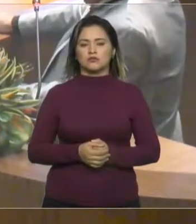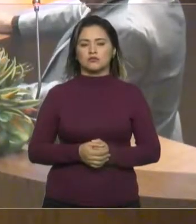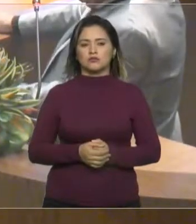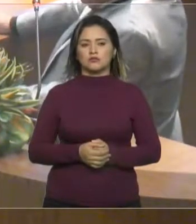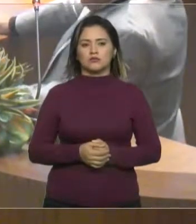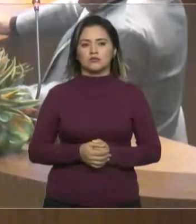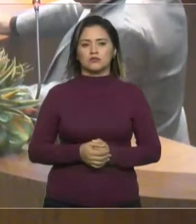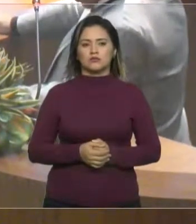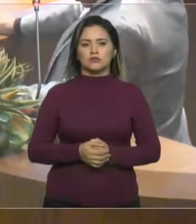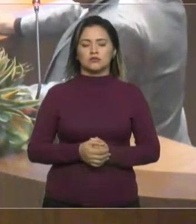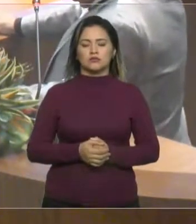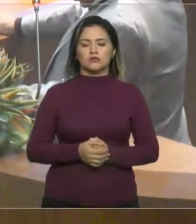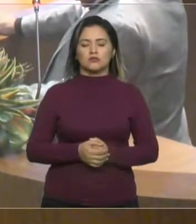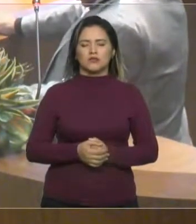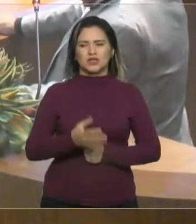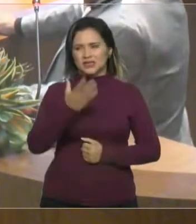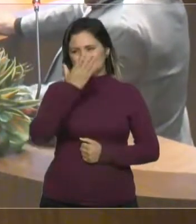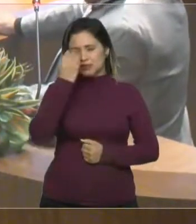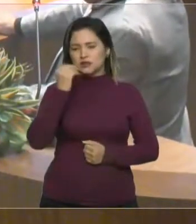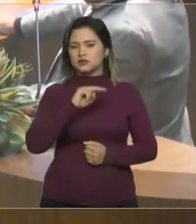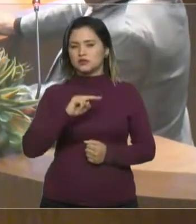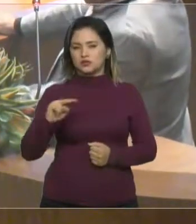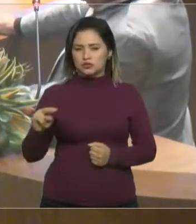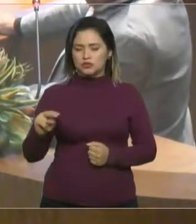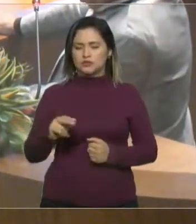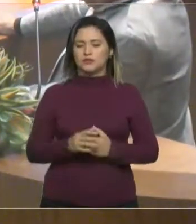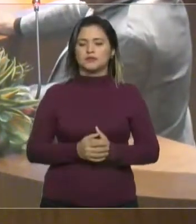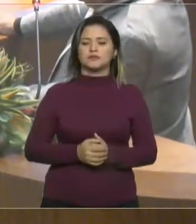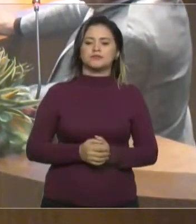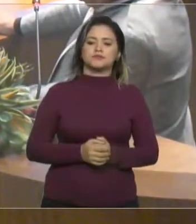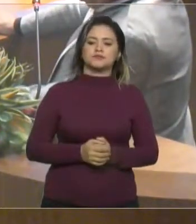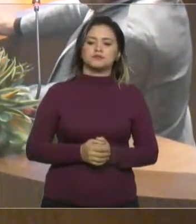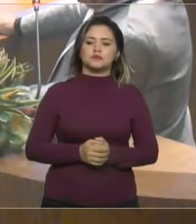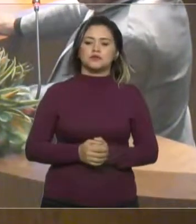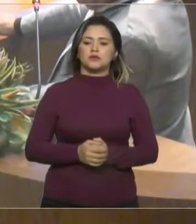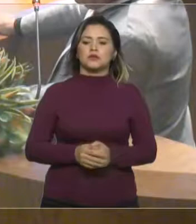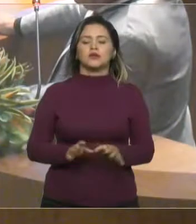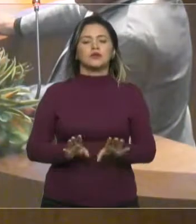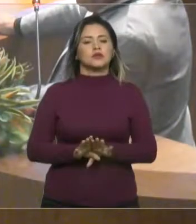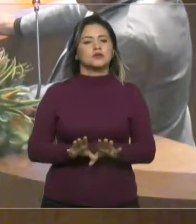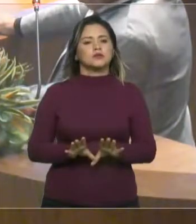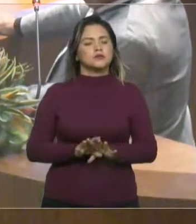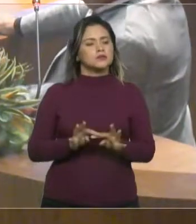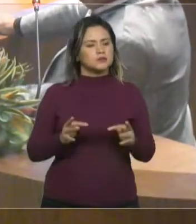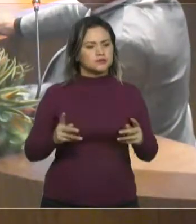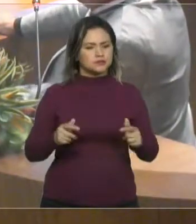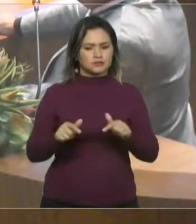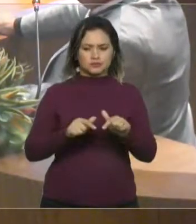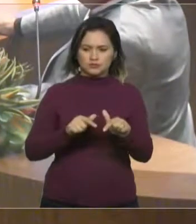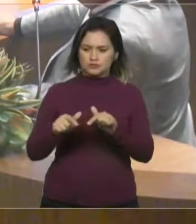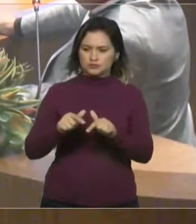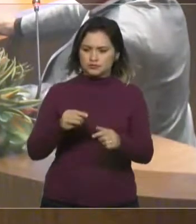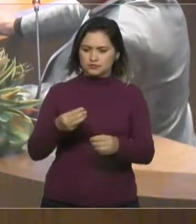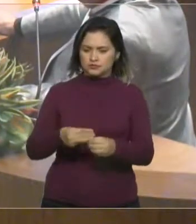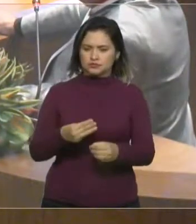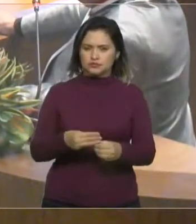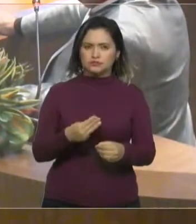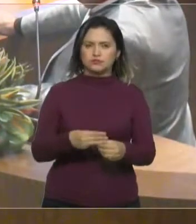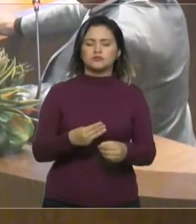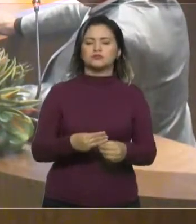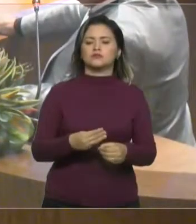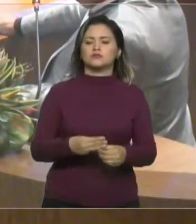É que falha, não é? Quero também saudar todos os funcionários do município, em nome do representante do prefeito,